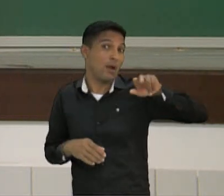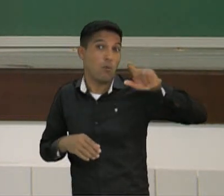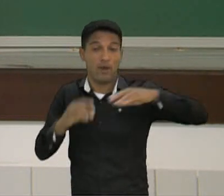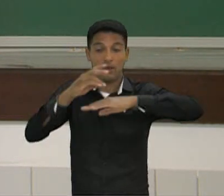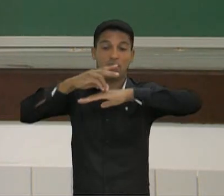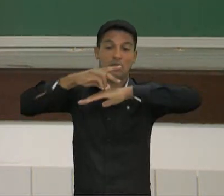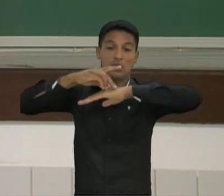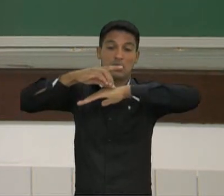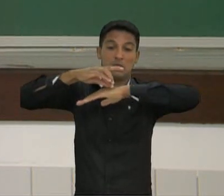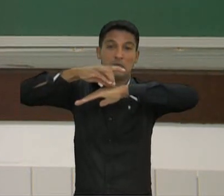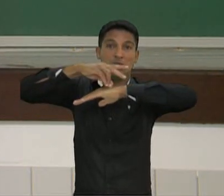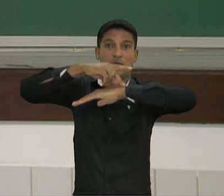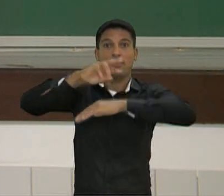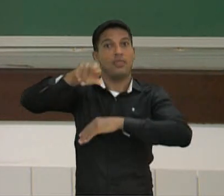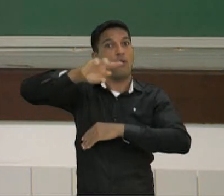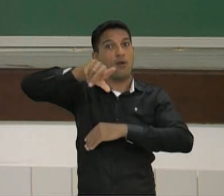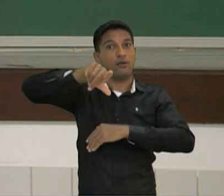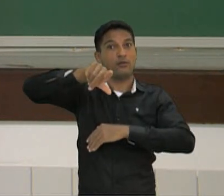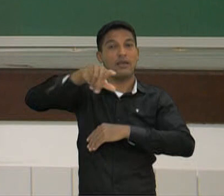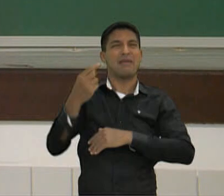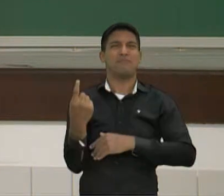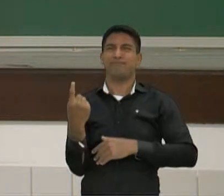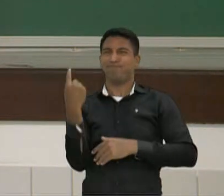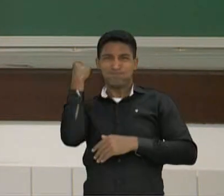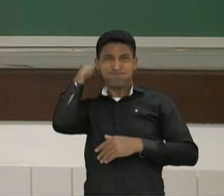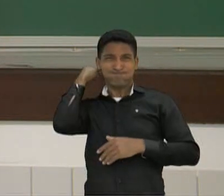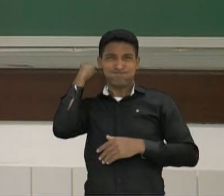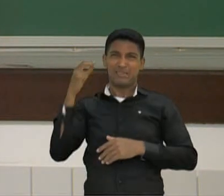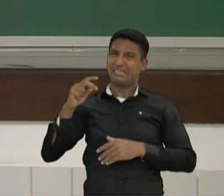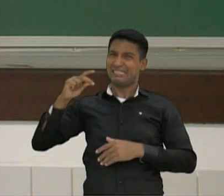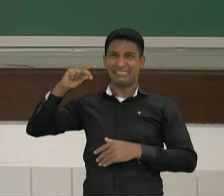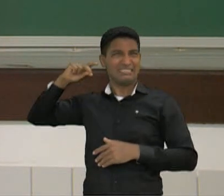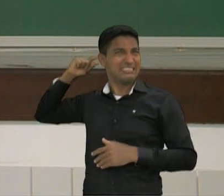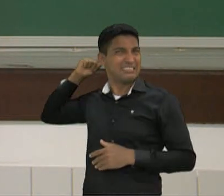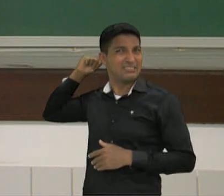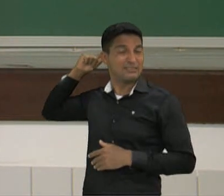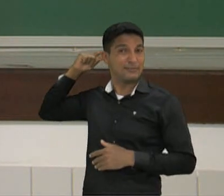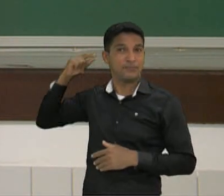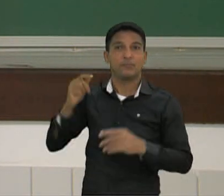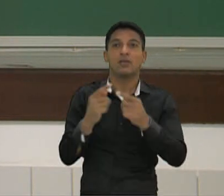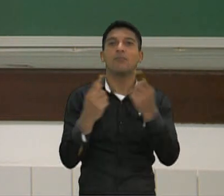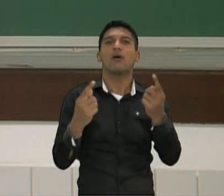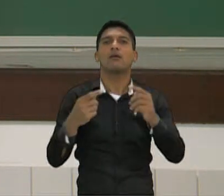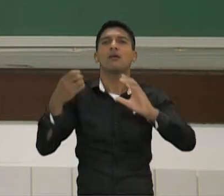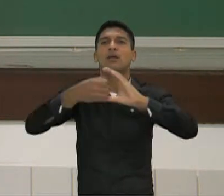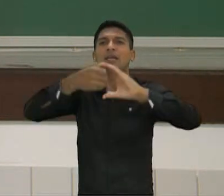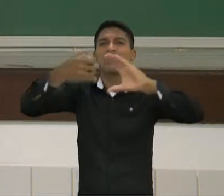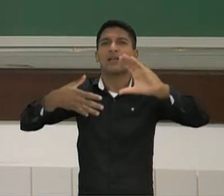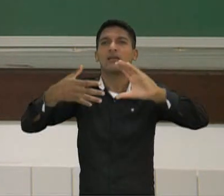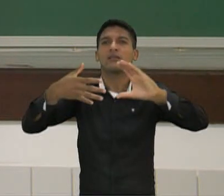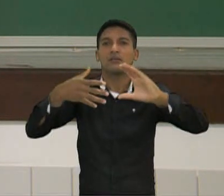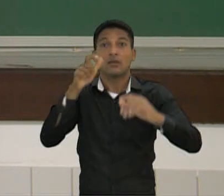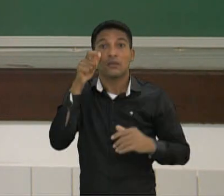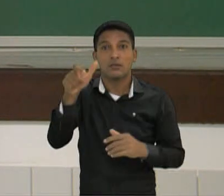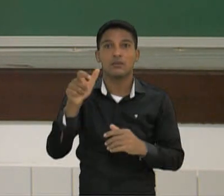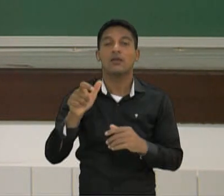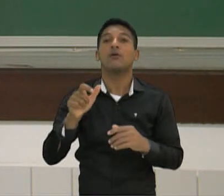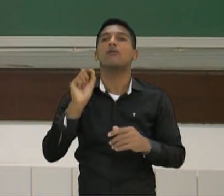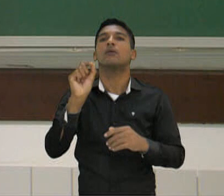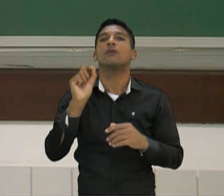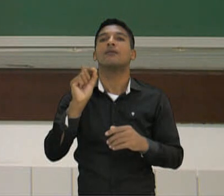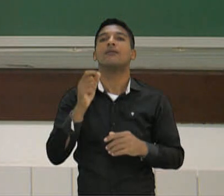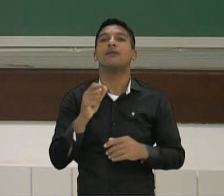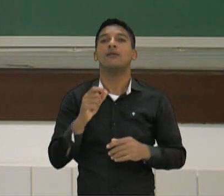antes do surgimento desses grandes répteis, tá? Porém, ele tem uma característica bem interessante, que é a possibilidade de ser